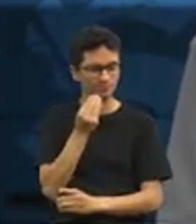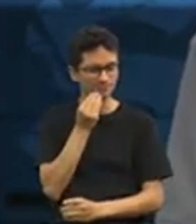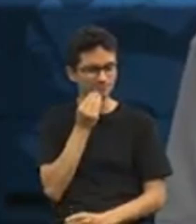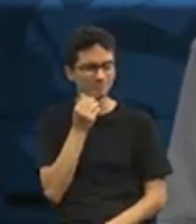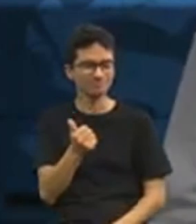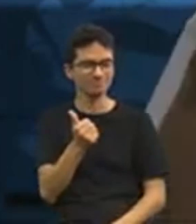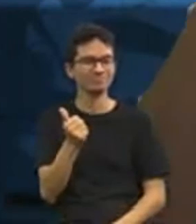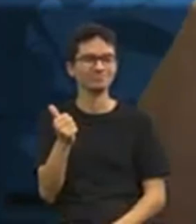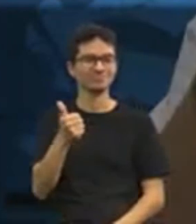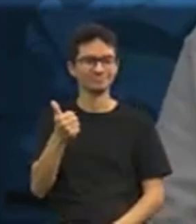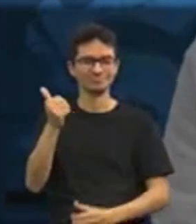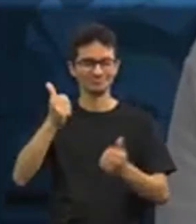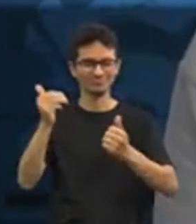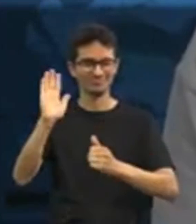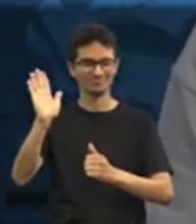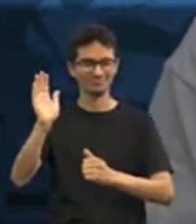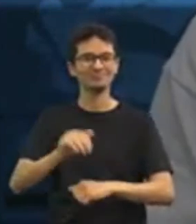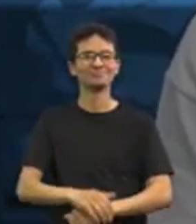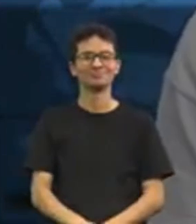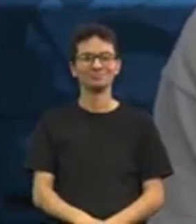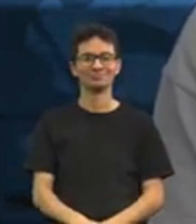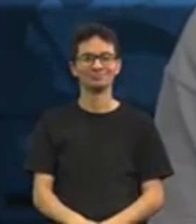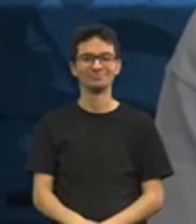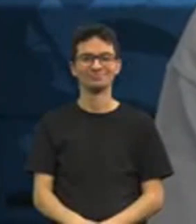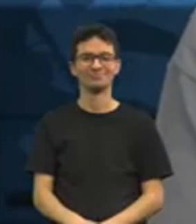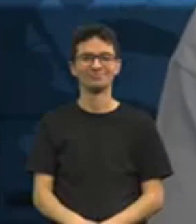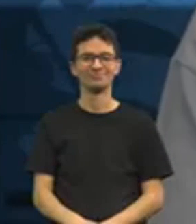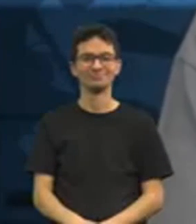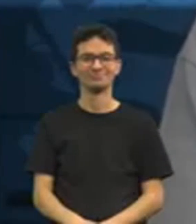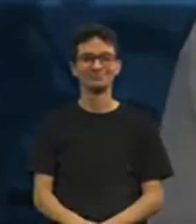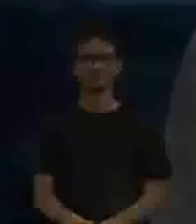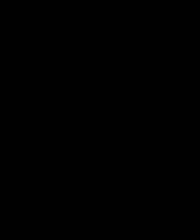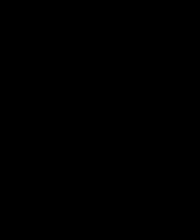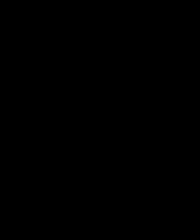unidade valeu tchau até a próxima vez é